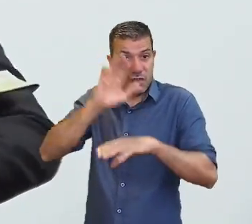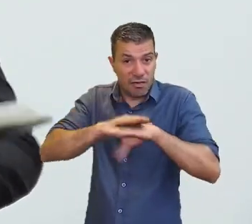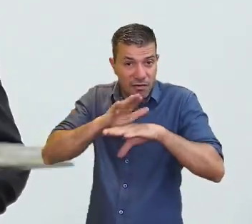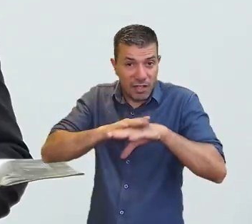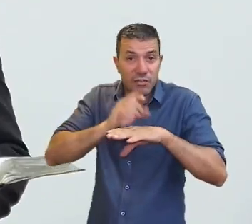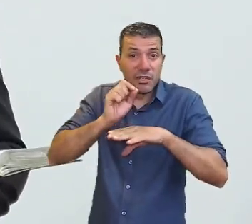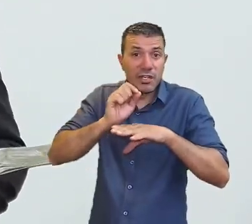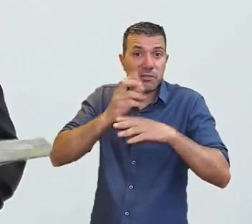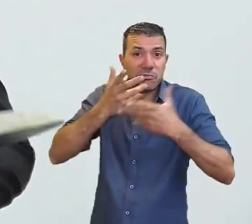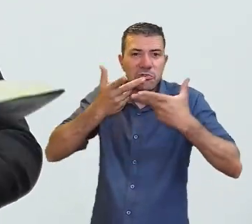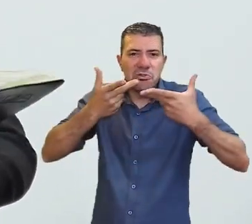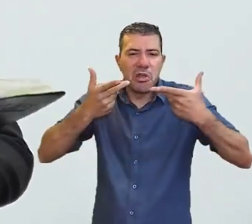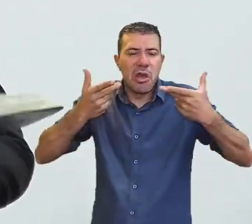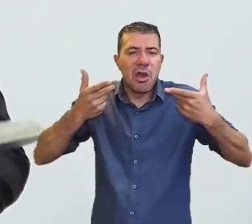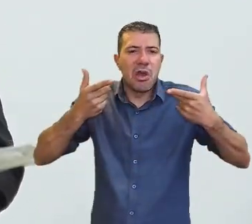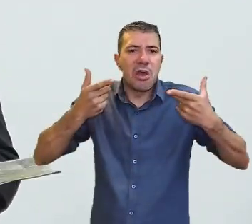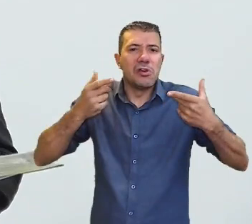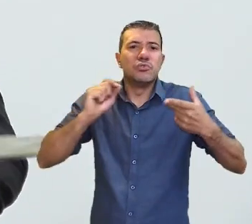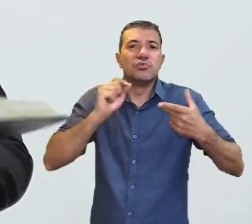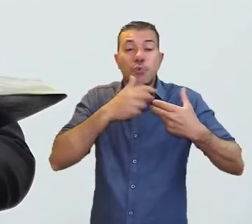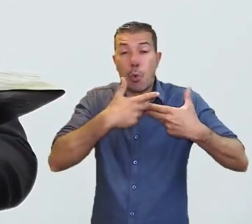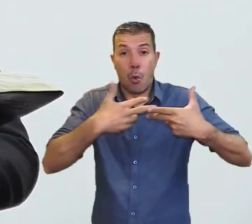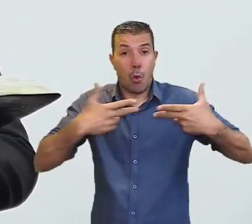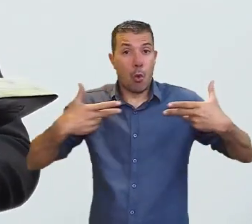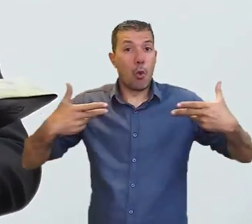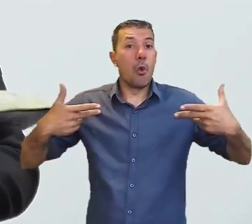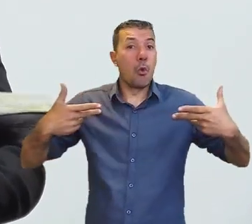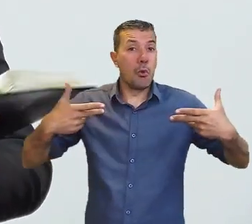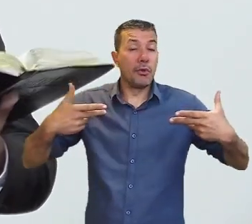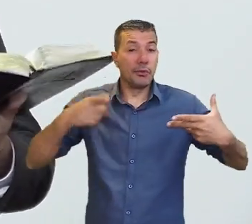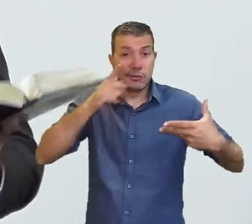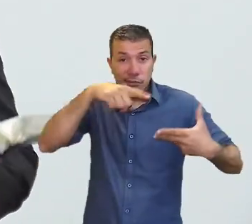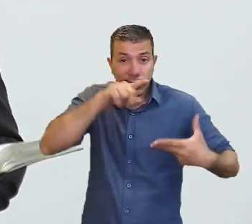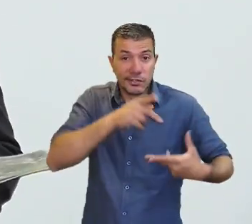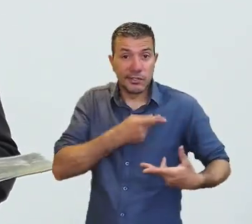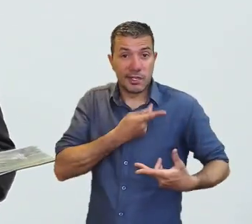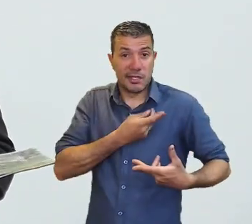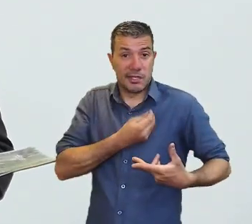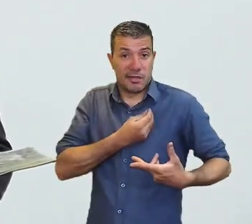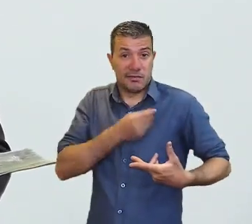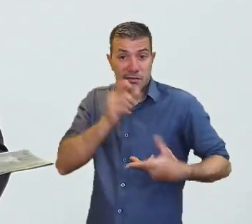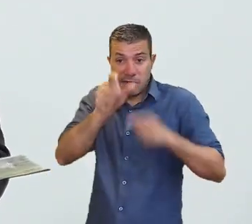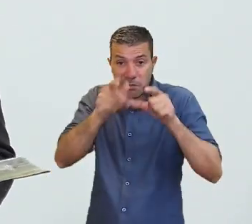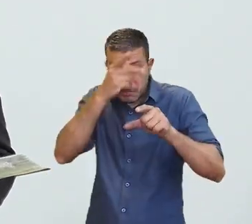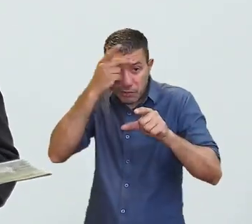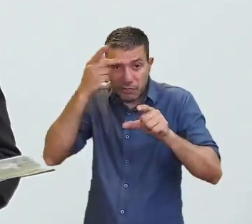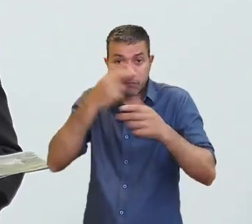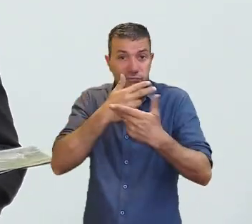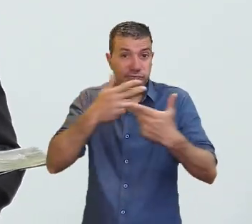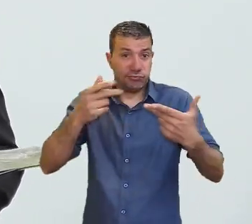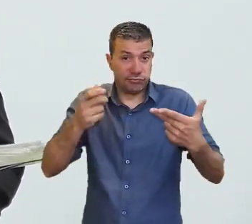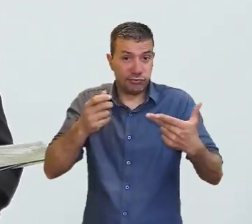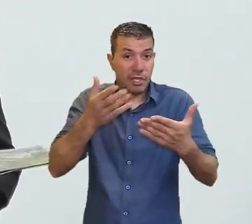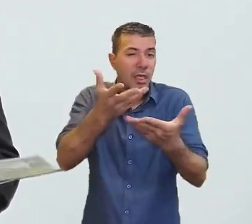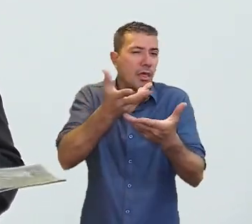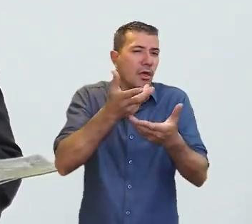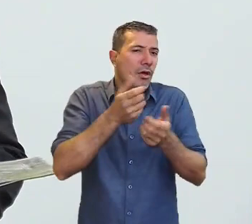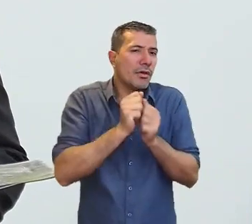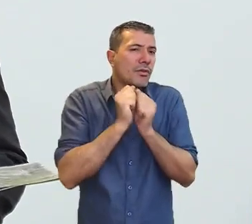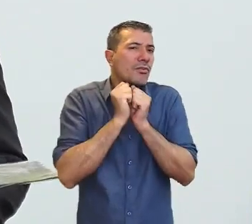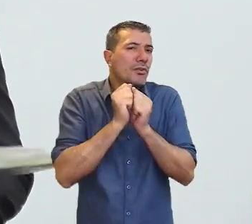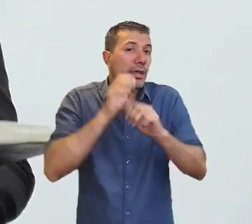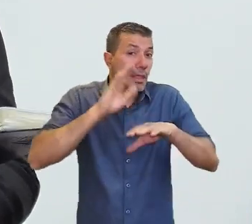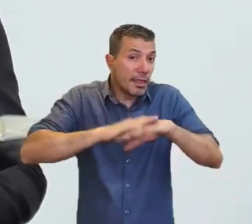de muitas pessoas. É com esta motivação que eu quero, enquanto nós desenvolvemos essa transmissão, te convidar a fazer